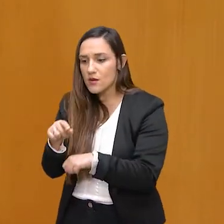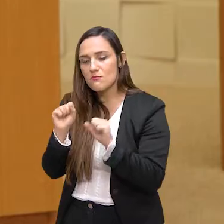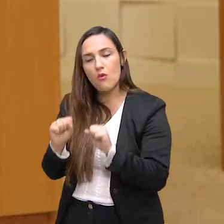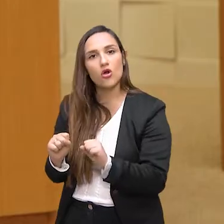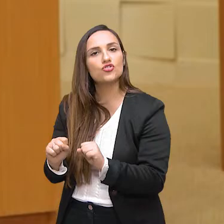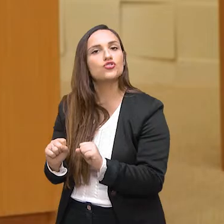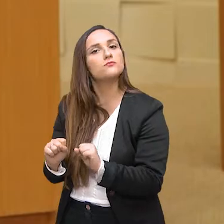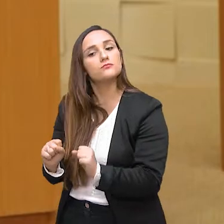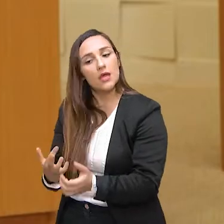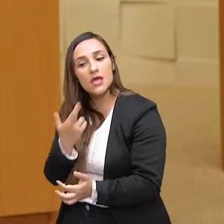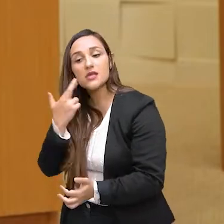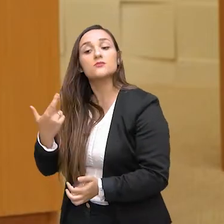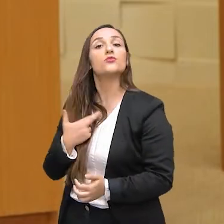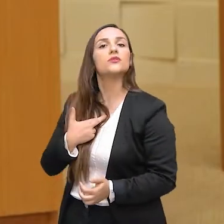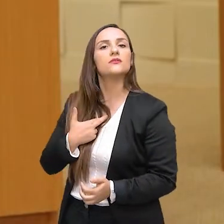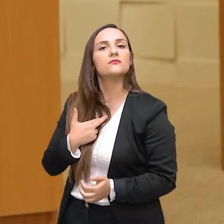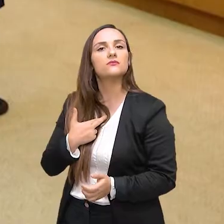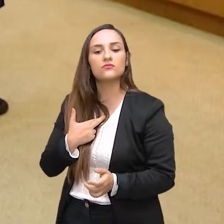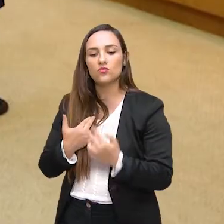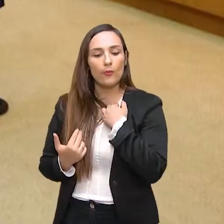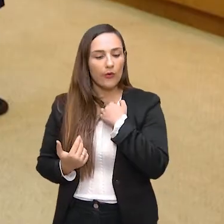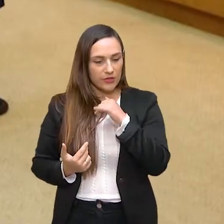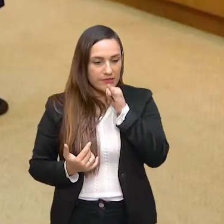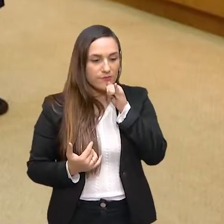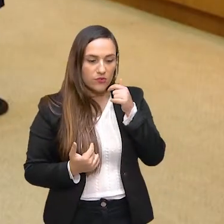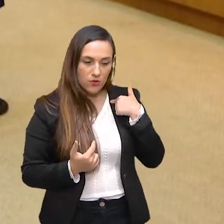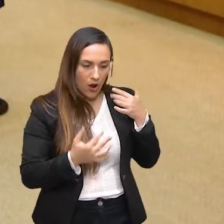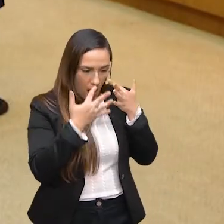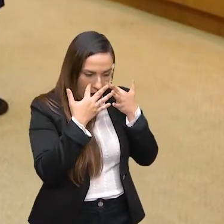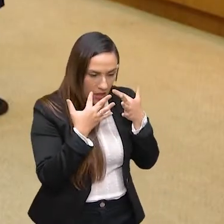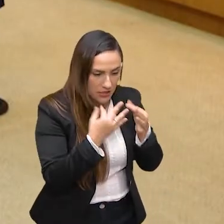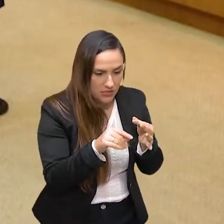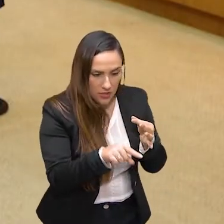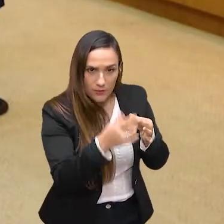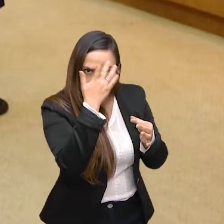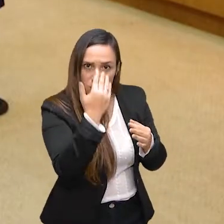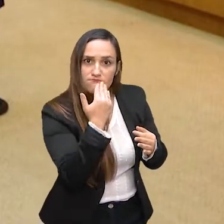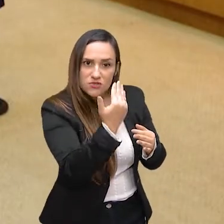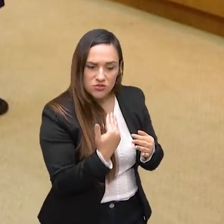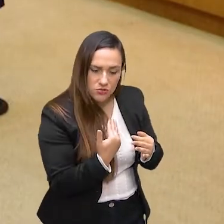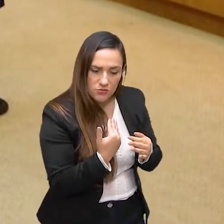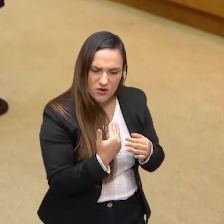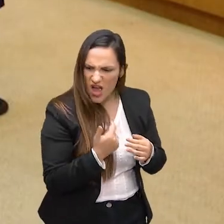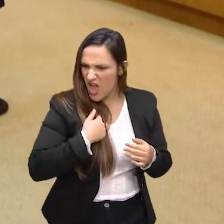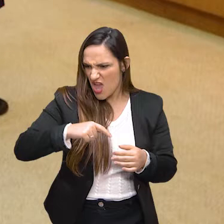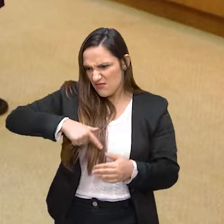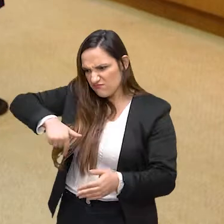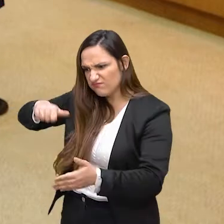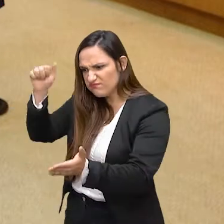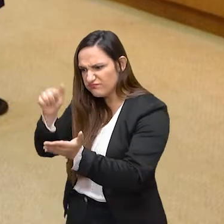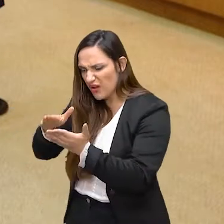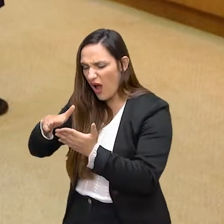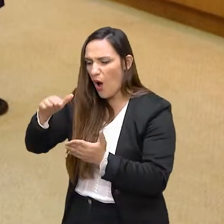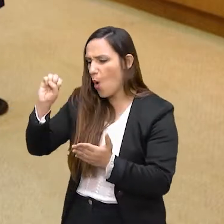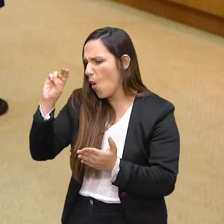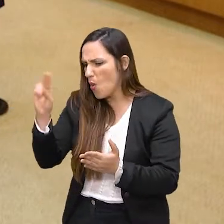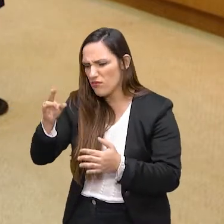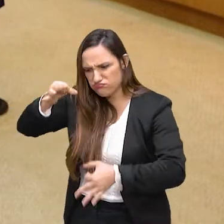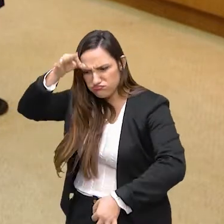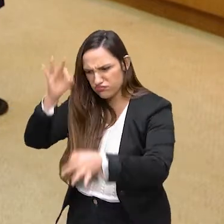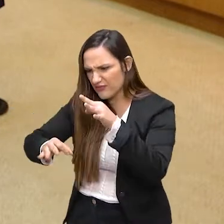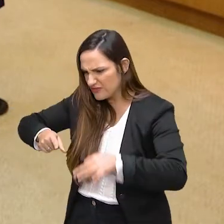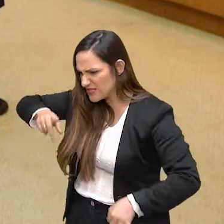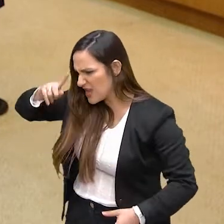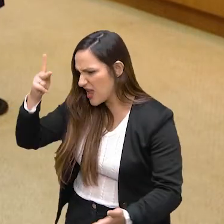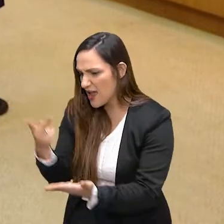defesa, que é um princípio muito forte hoje e que diz que nenhum de nós pode ser tirado dos